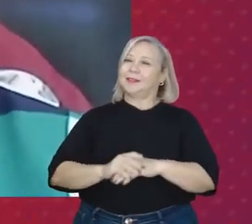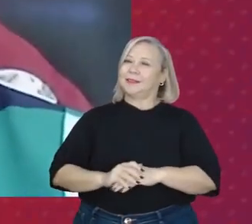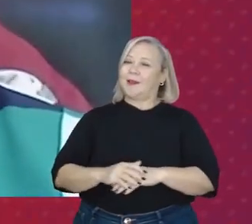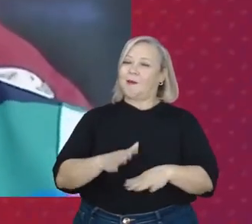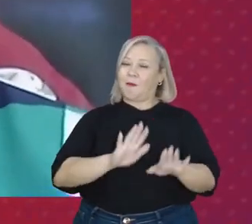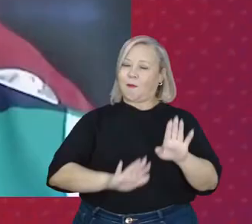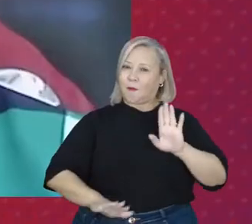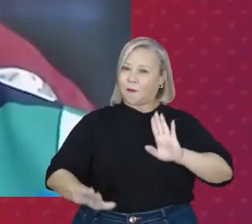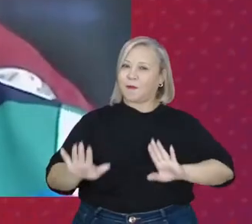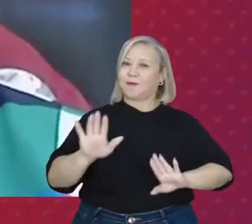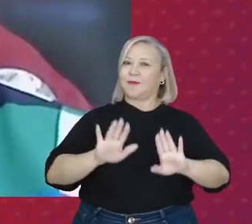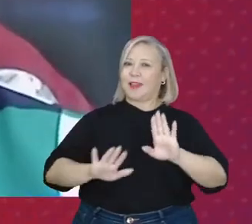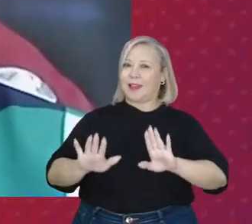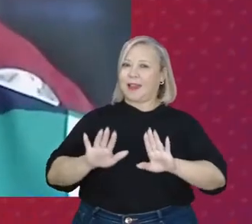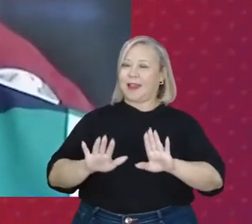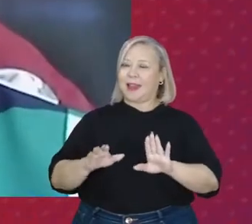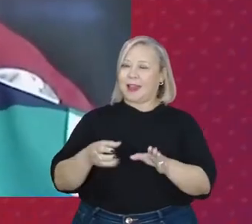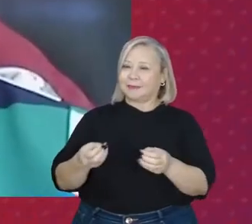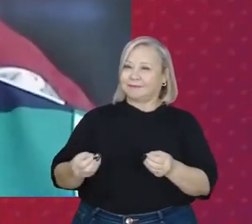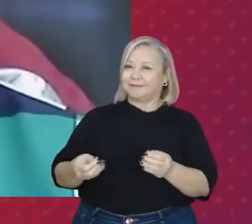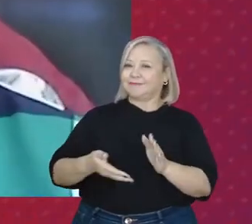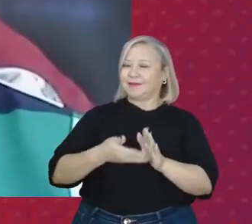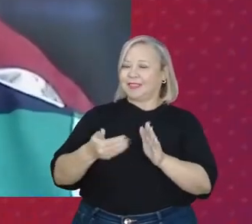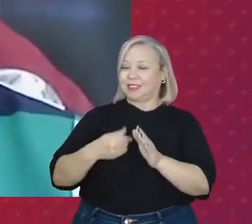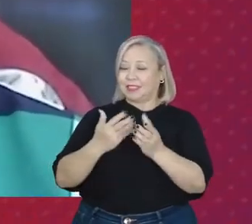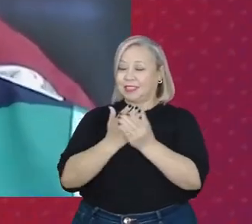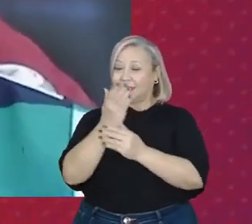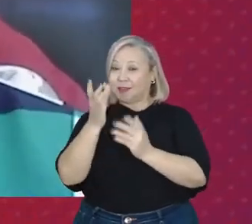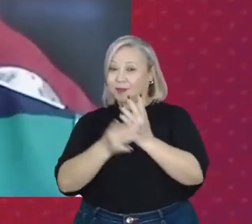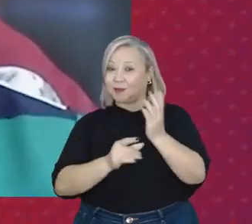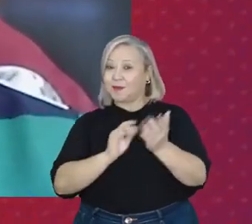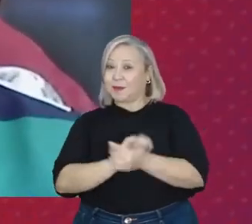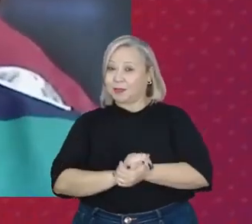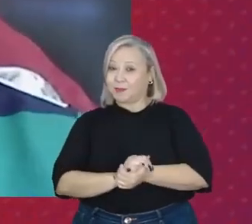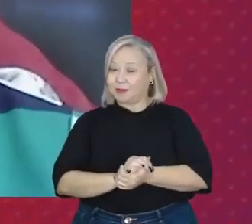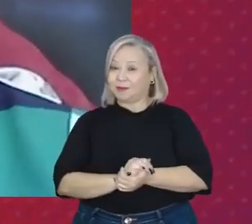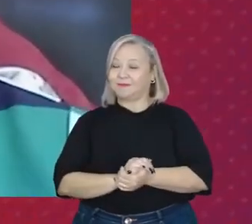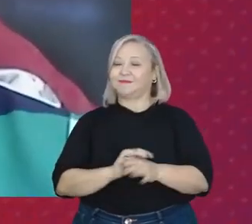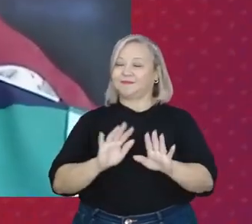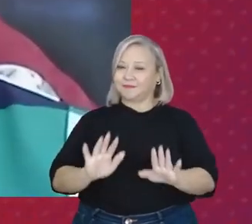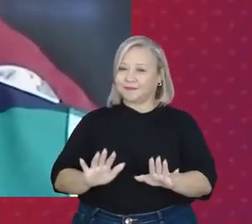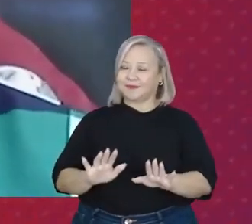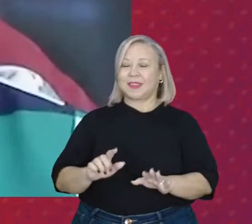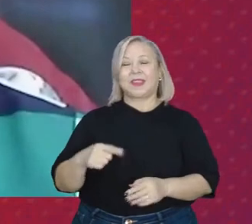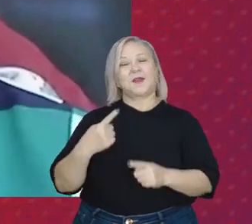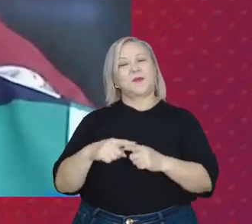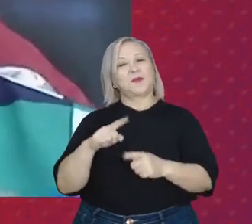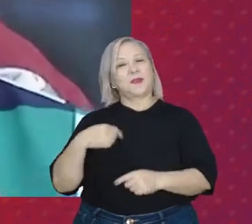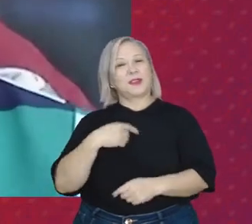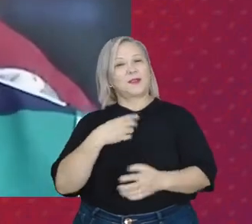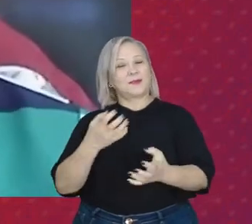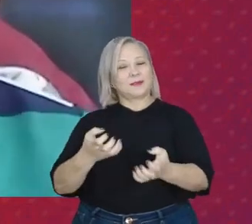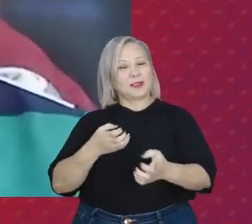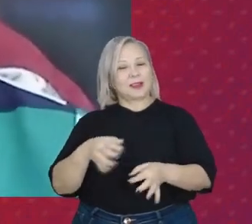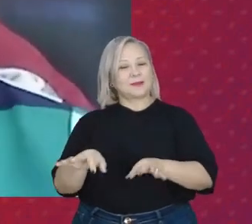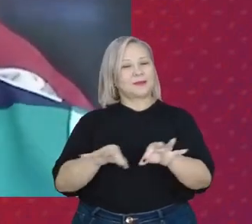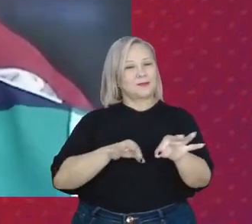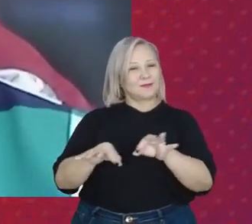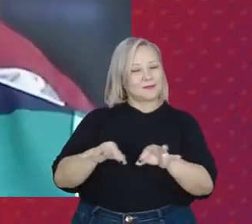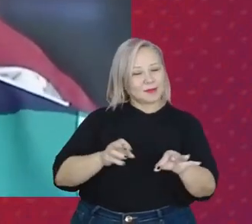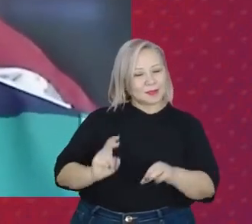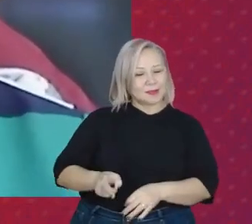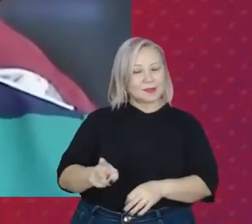botas de cima do poder, porque nós somos cidadãos e queremos continuar construindo essa pátria